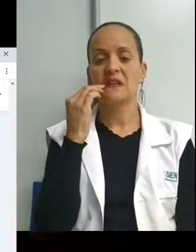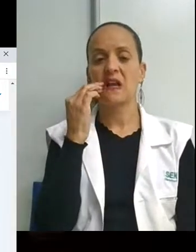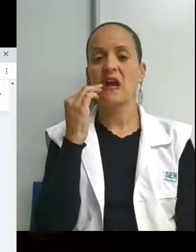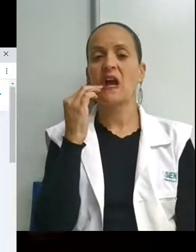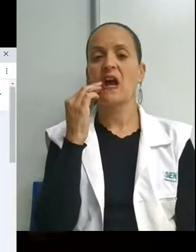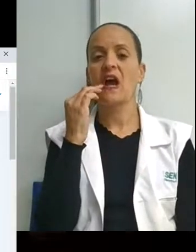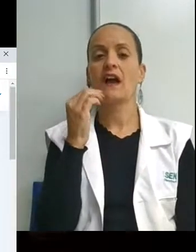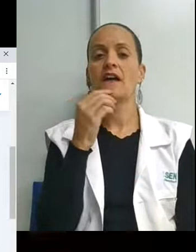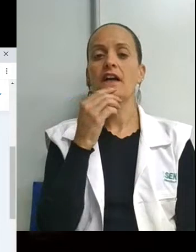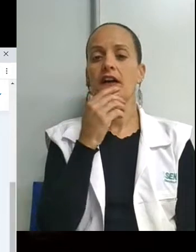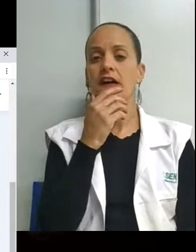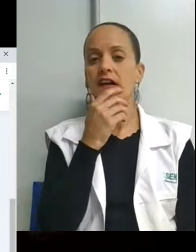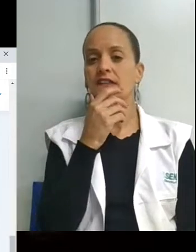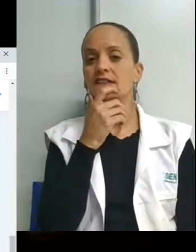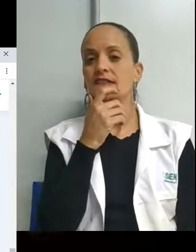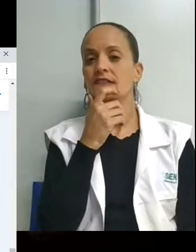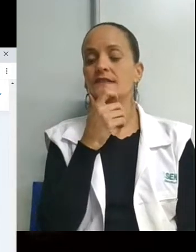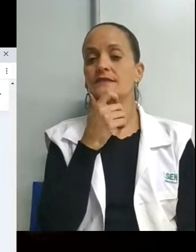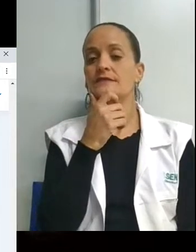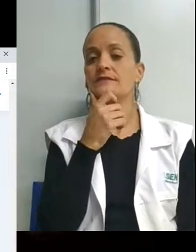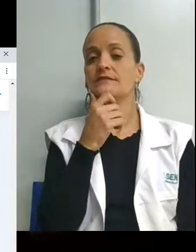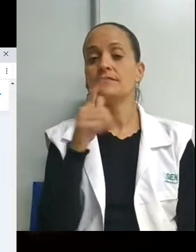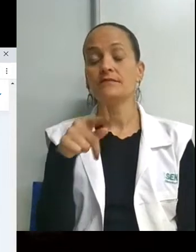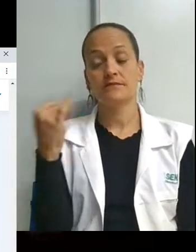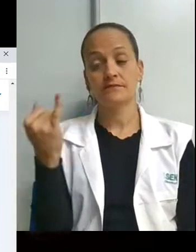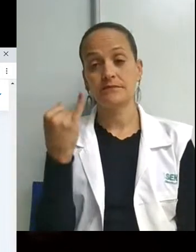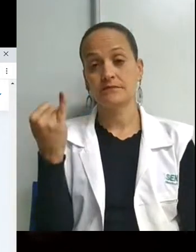ó, nas webs